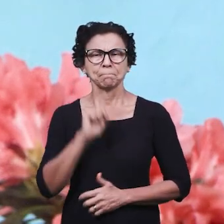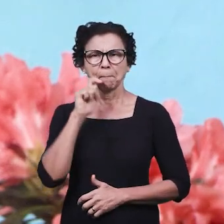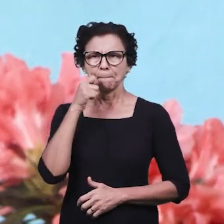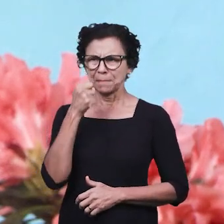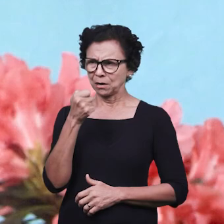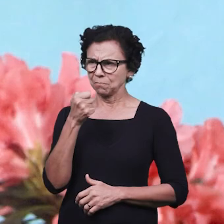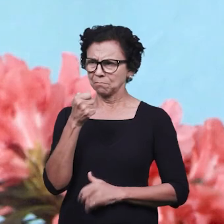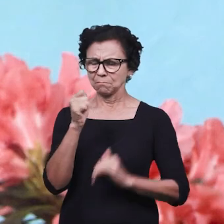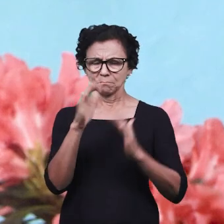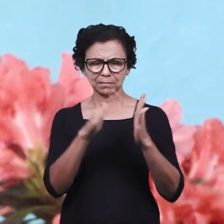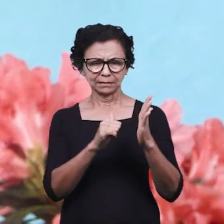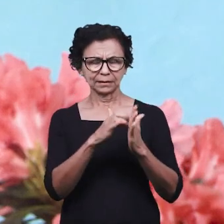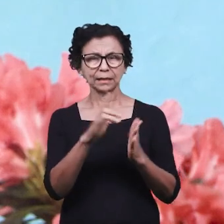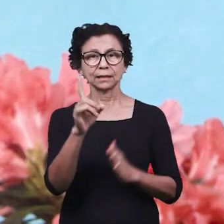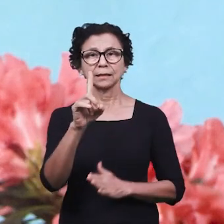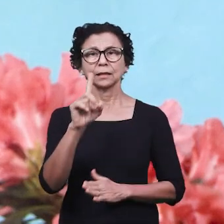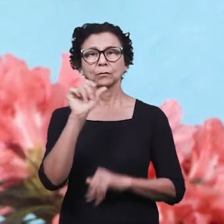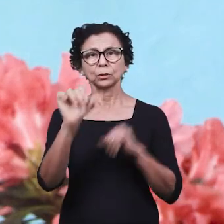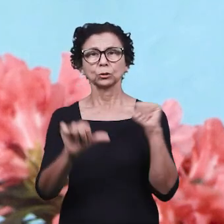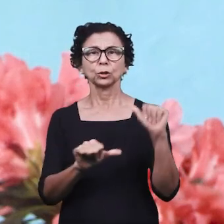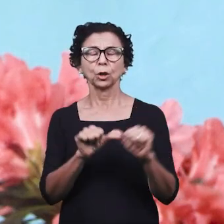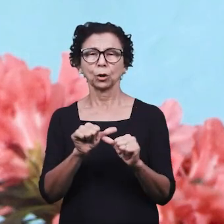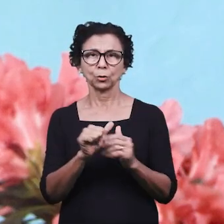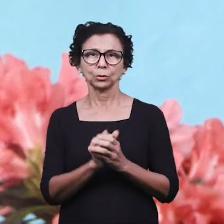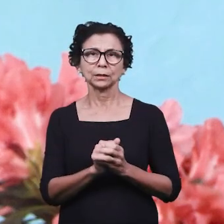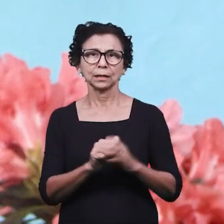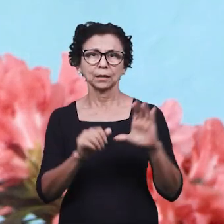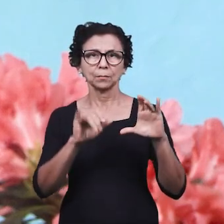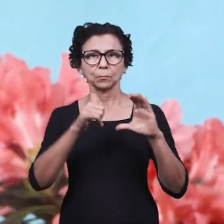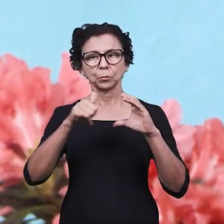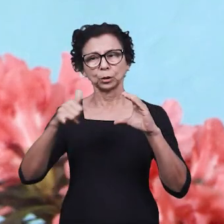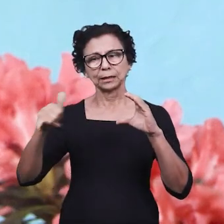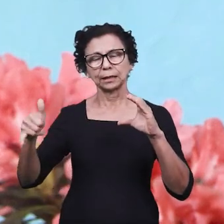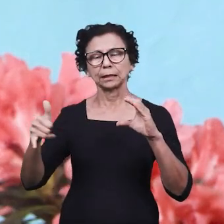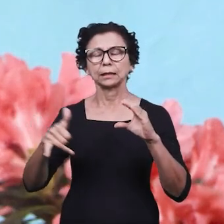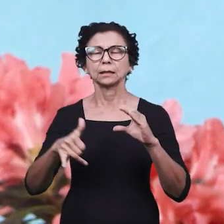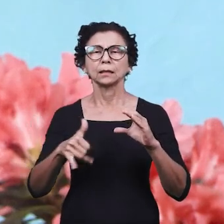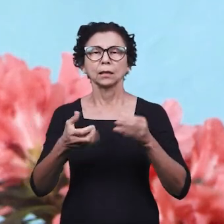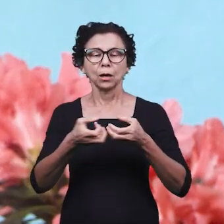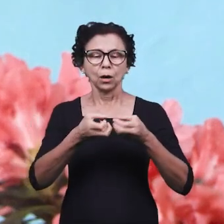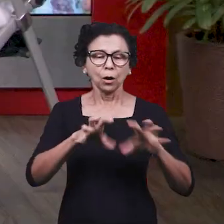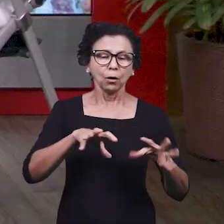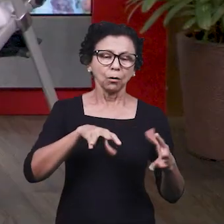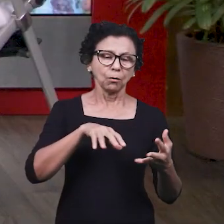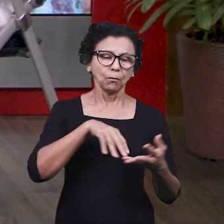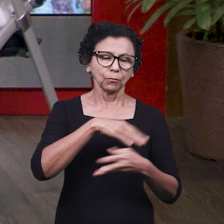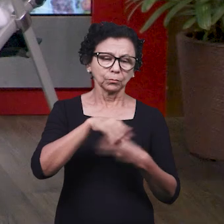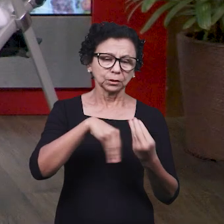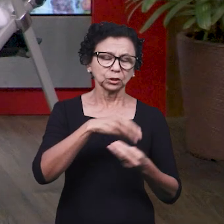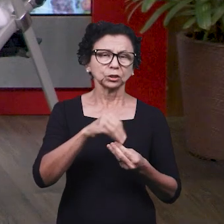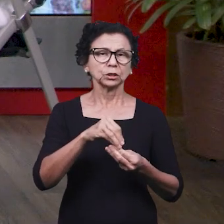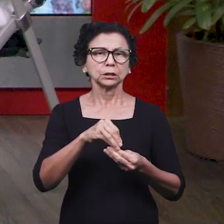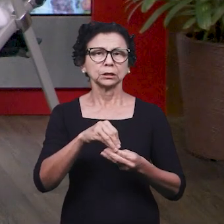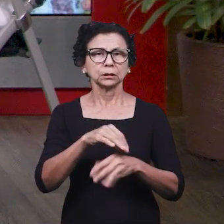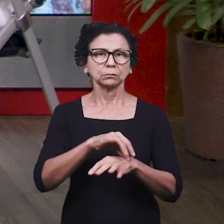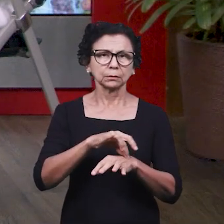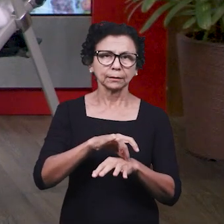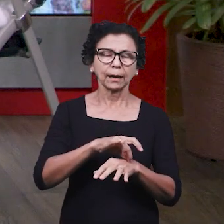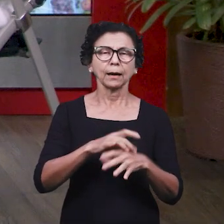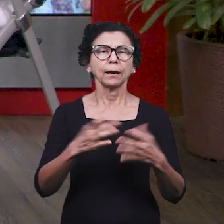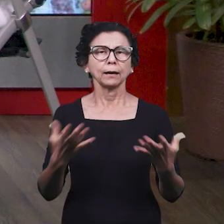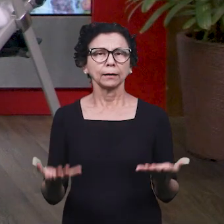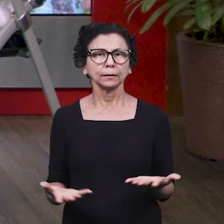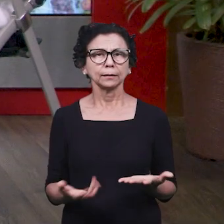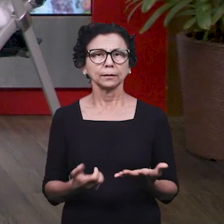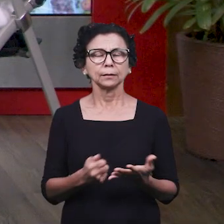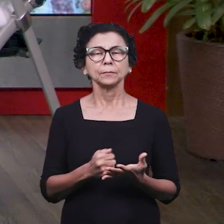com manteiga, eu adiciono uma proteína. Né? Eu coloco um ovo mexido, eu coloco um frango desfiado, uma carne moída, né? E assim eu